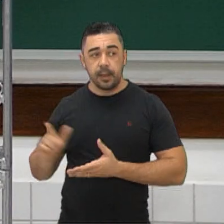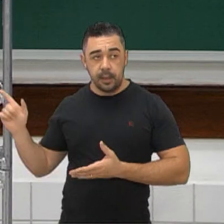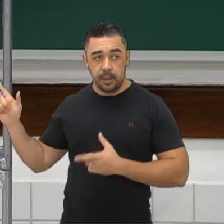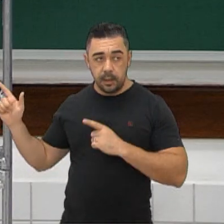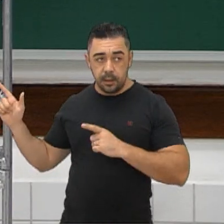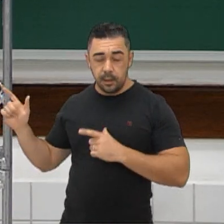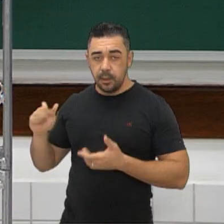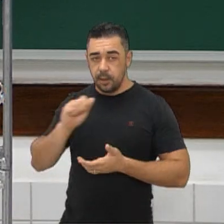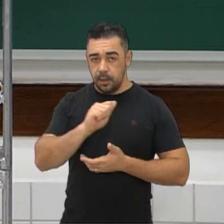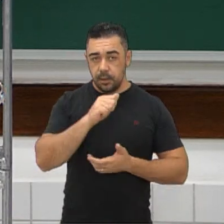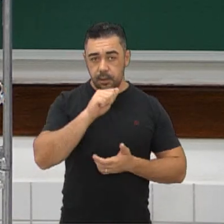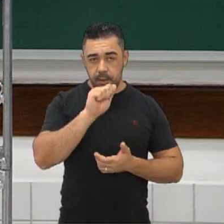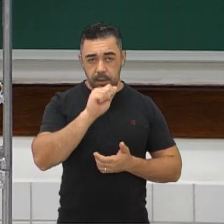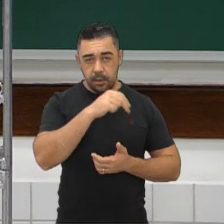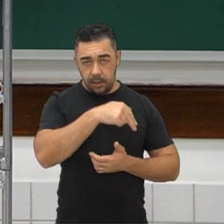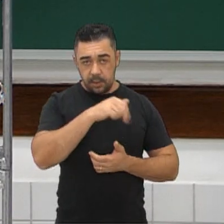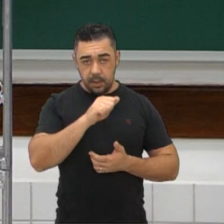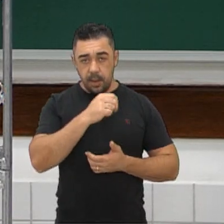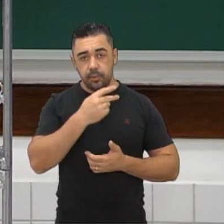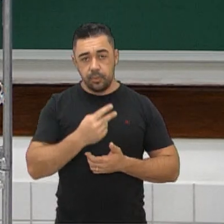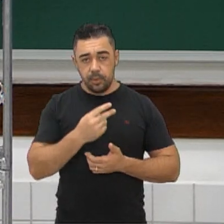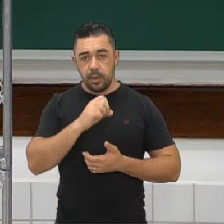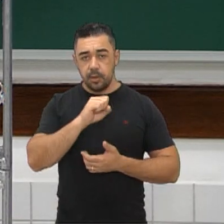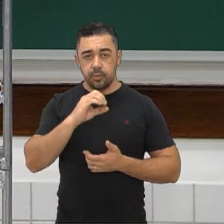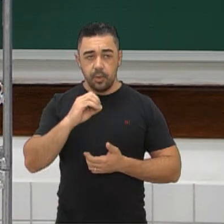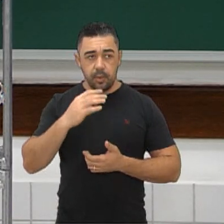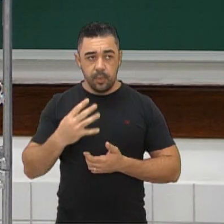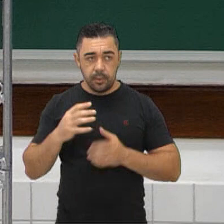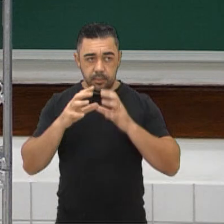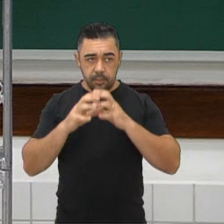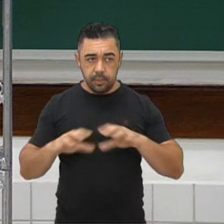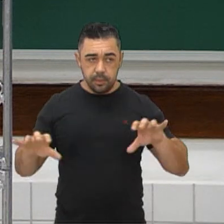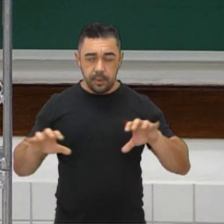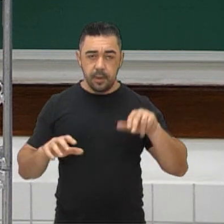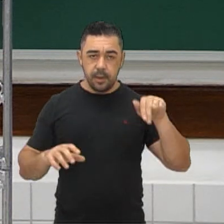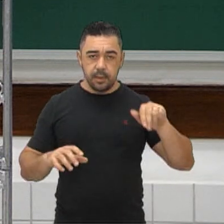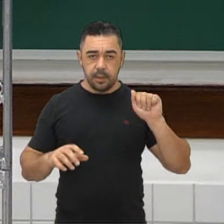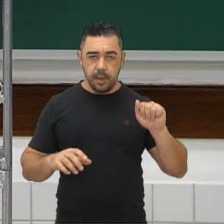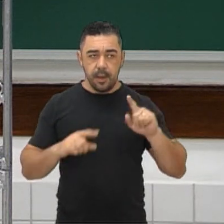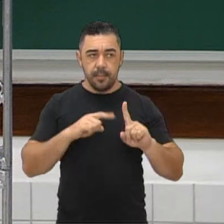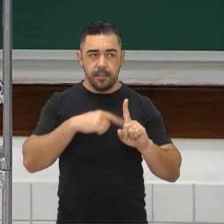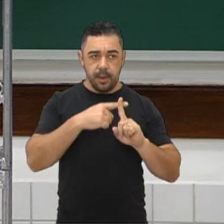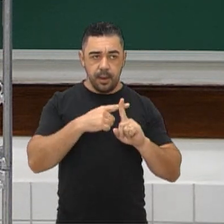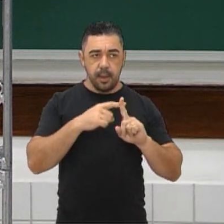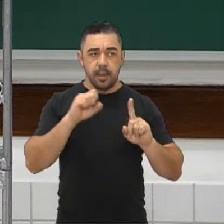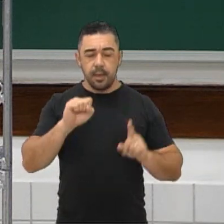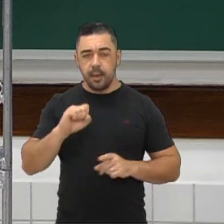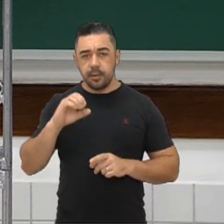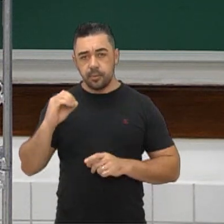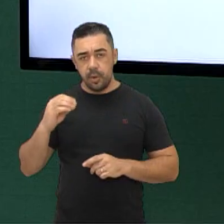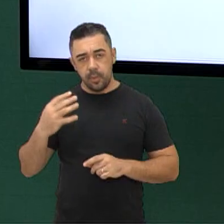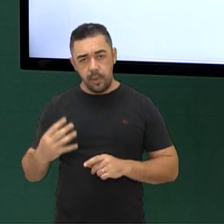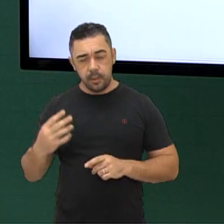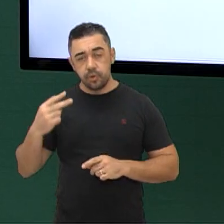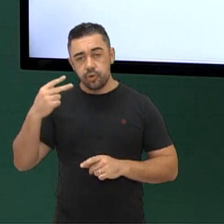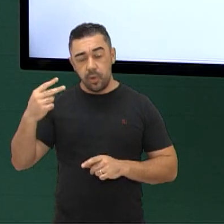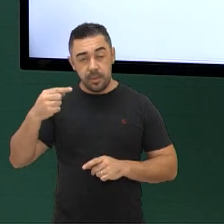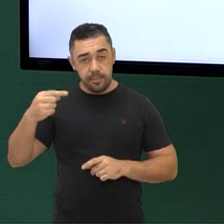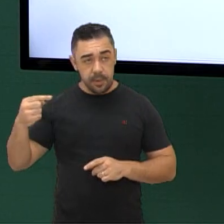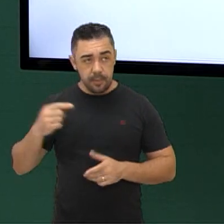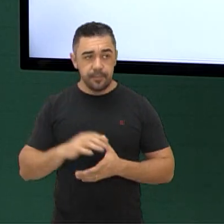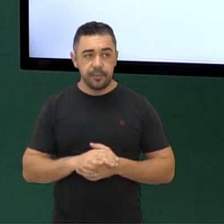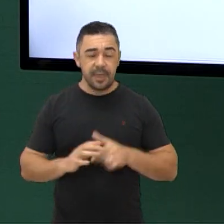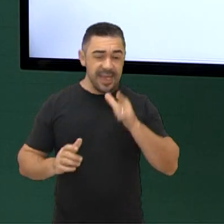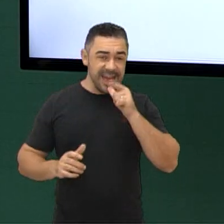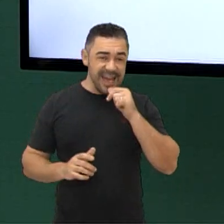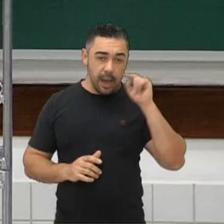o Na2SO4 e a sua dissociação em Na+, e SO4 2- e a autoionização da